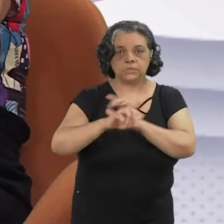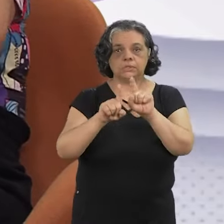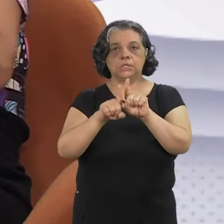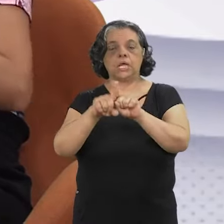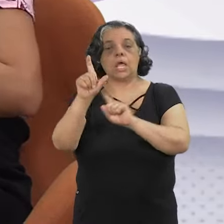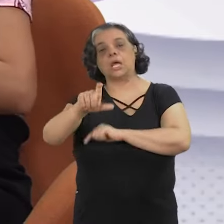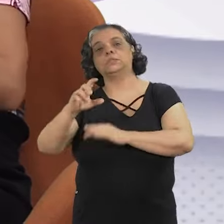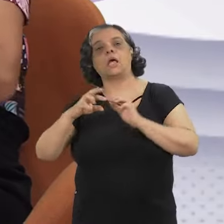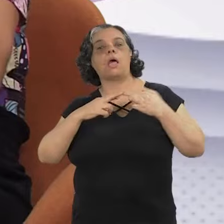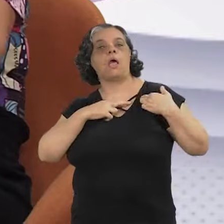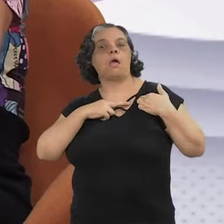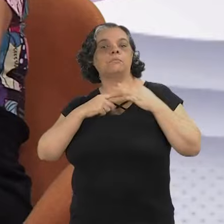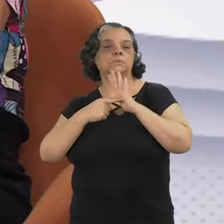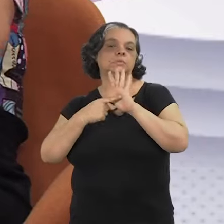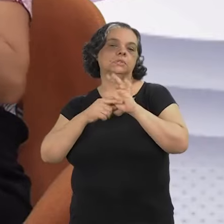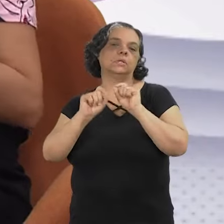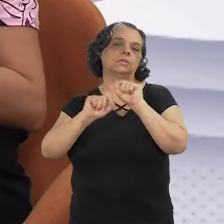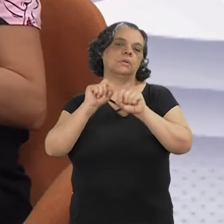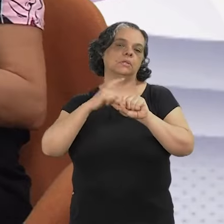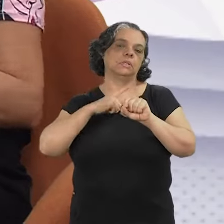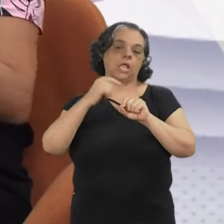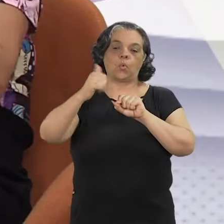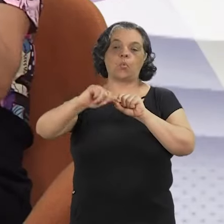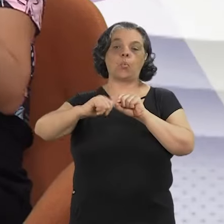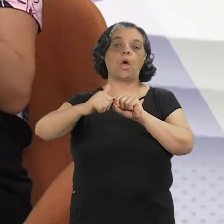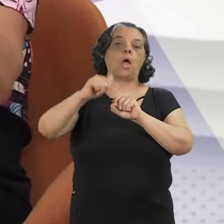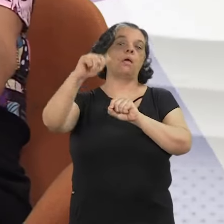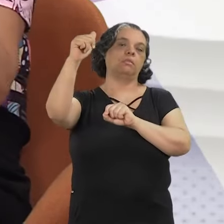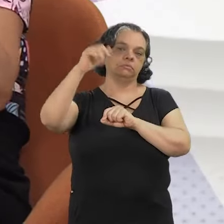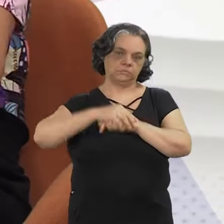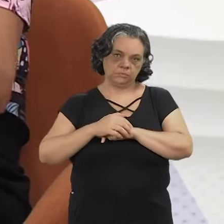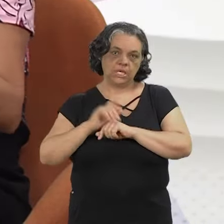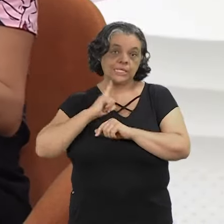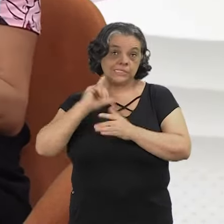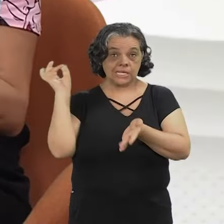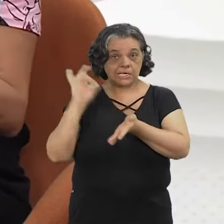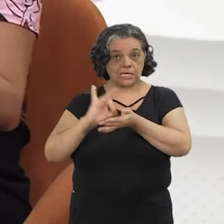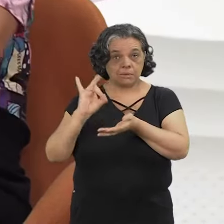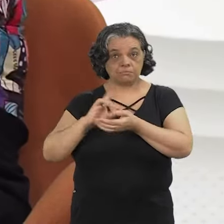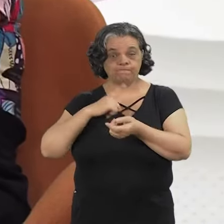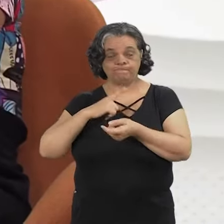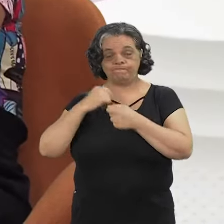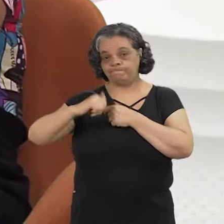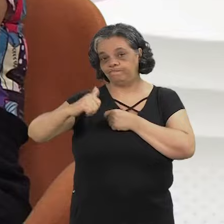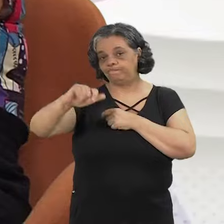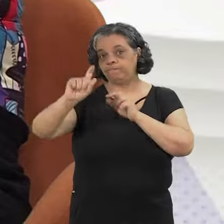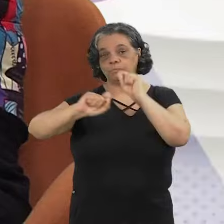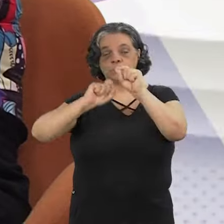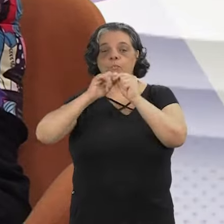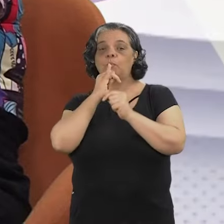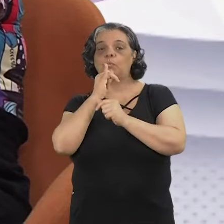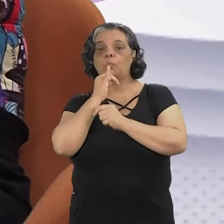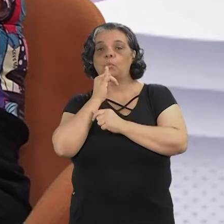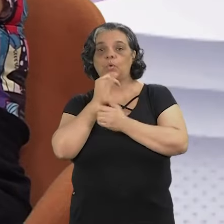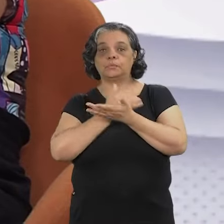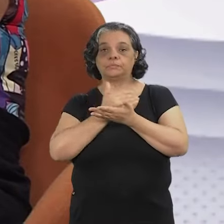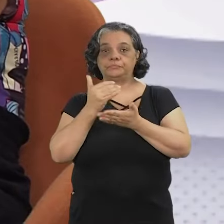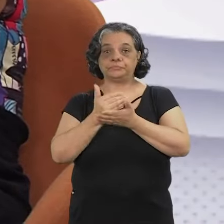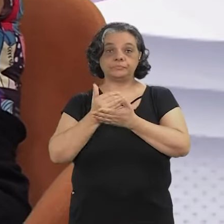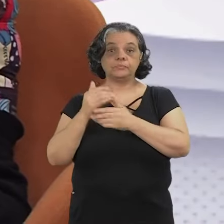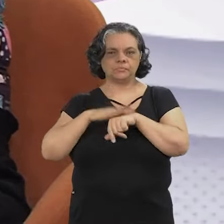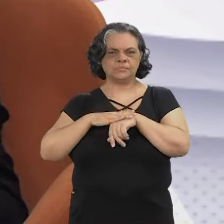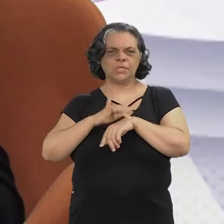se essa representatividade ela tem qualificação se ela tem se ela realmente tem essa qualidade porque por exemplo a gente conversa aqui no